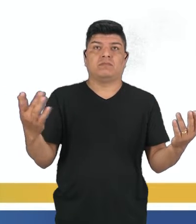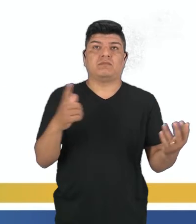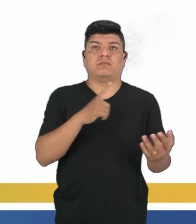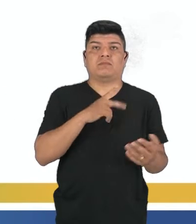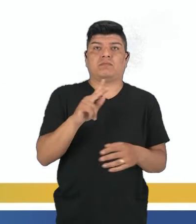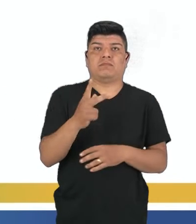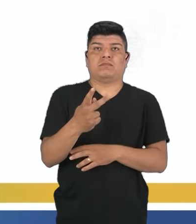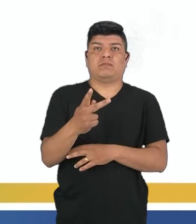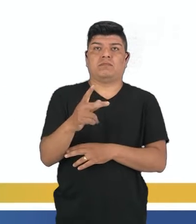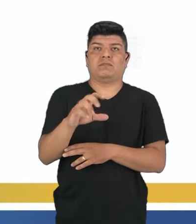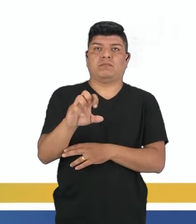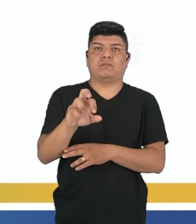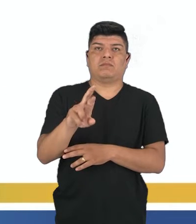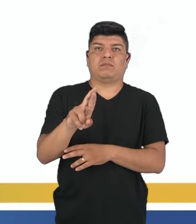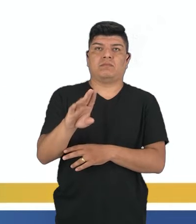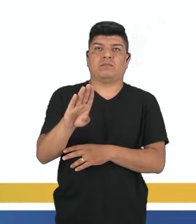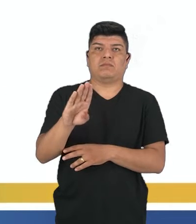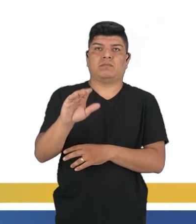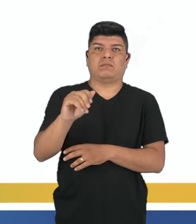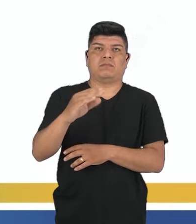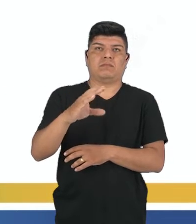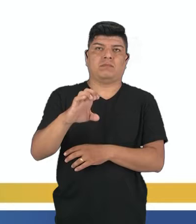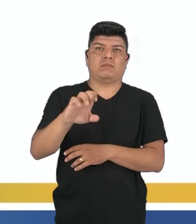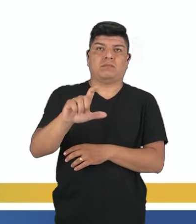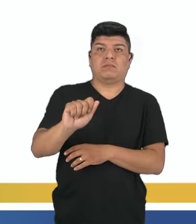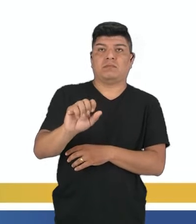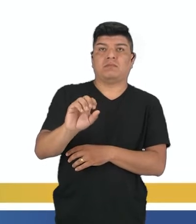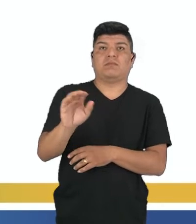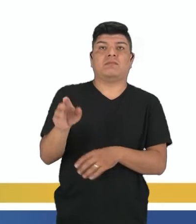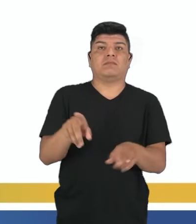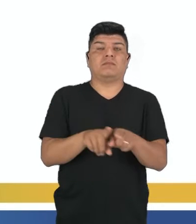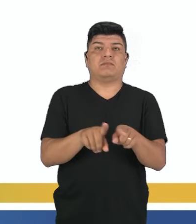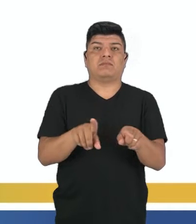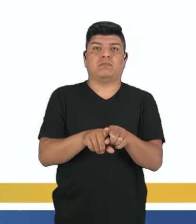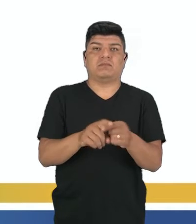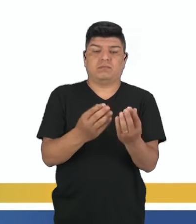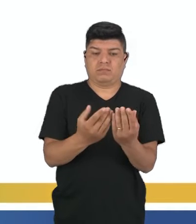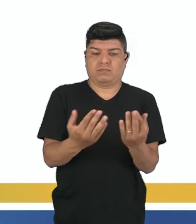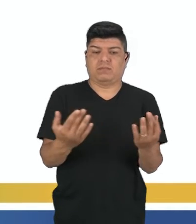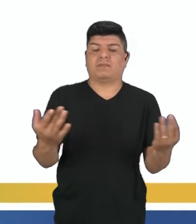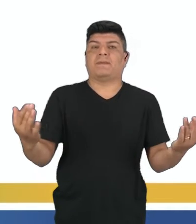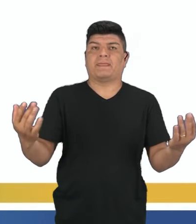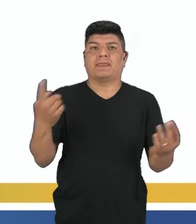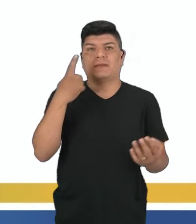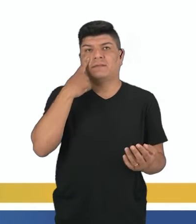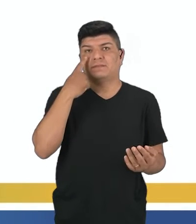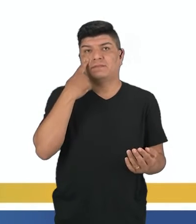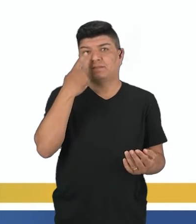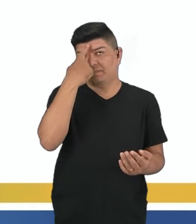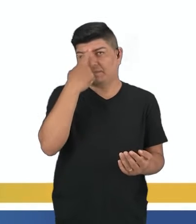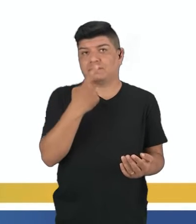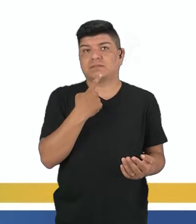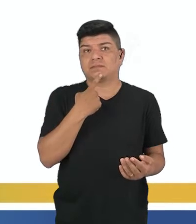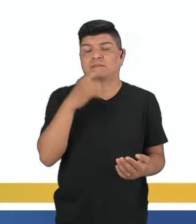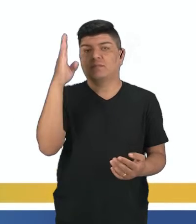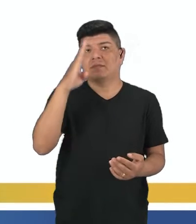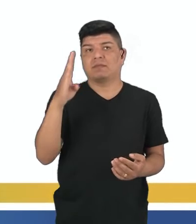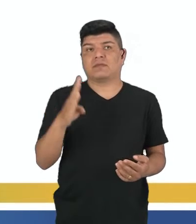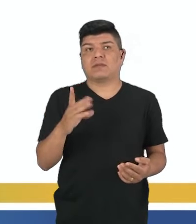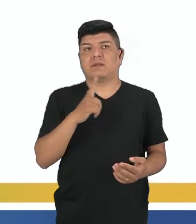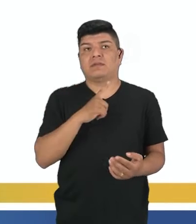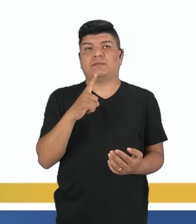arbustiva, ou seja, ele é formado por arbustos e por grama. Como vocês podem ver, o Brasil